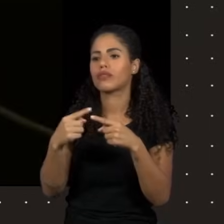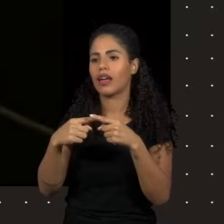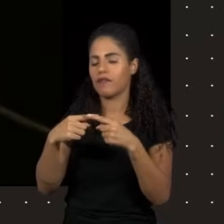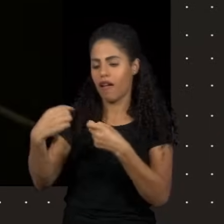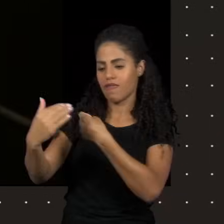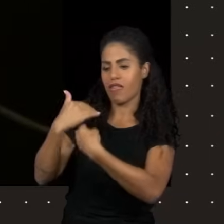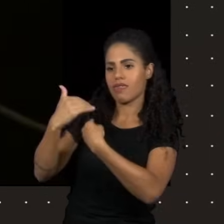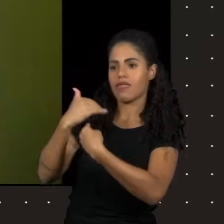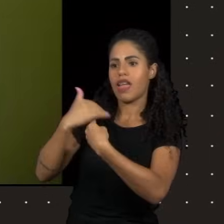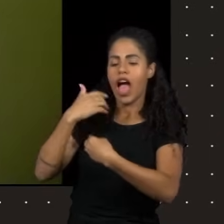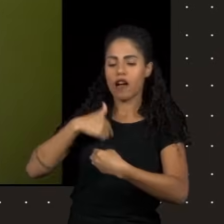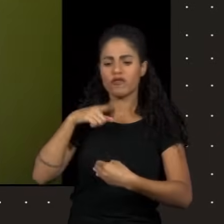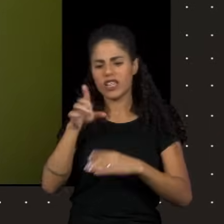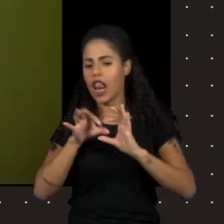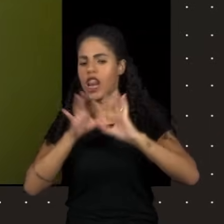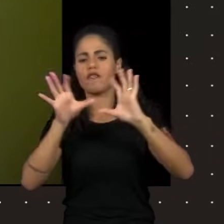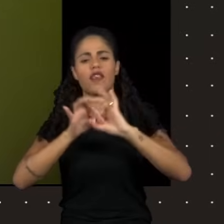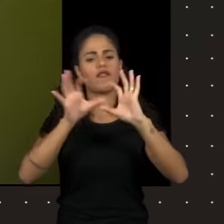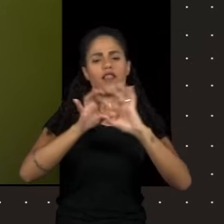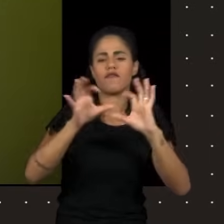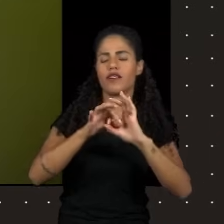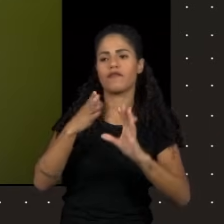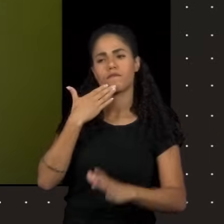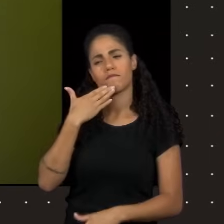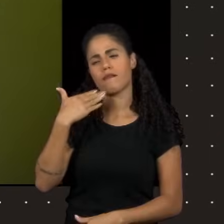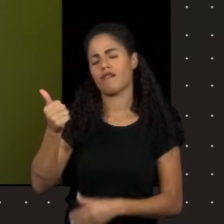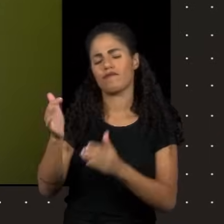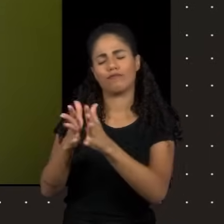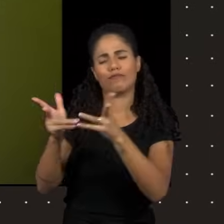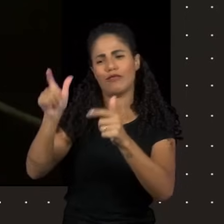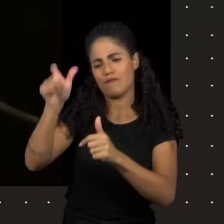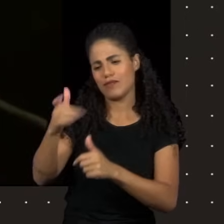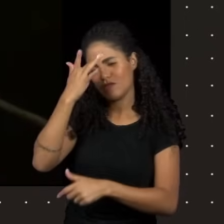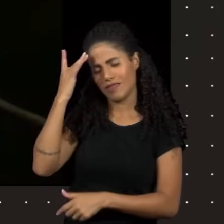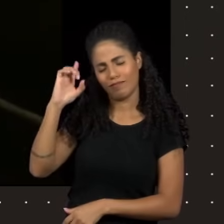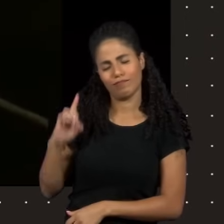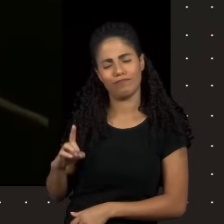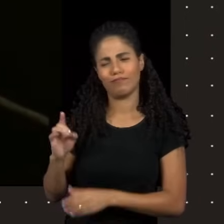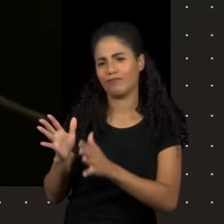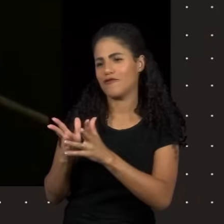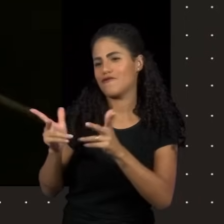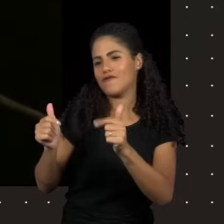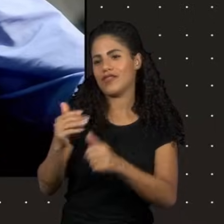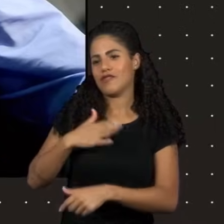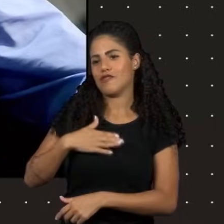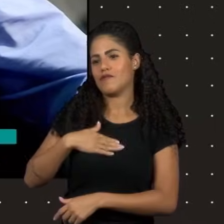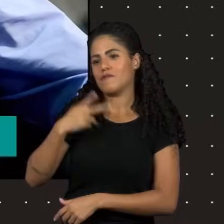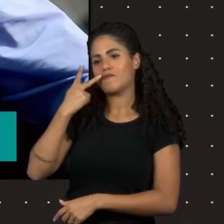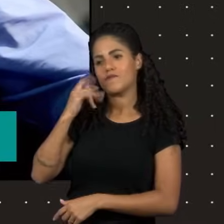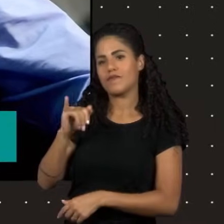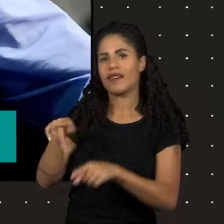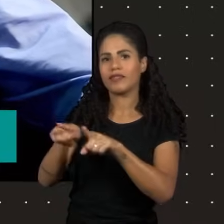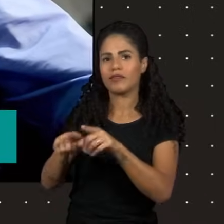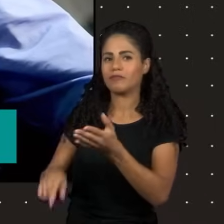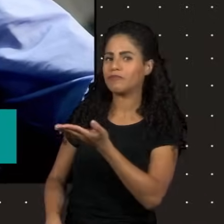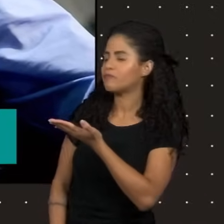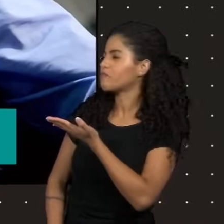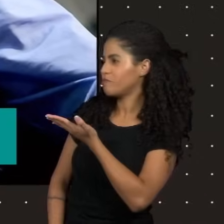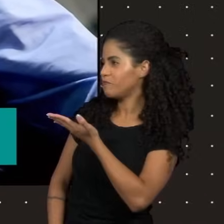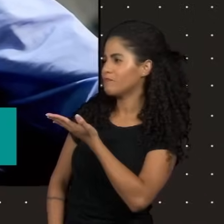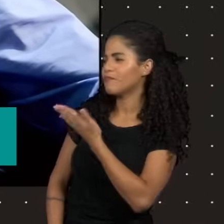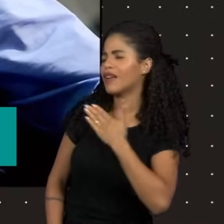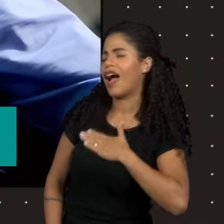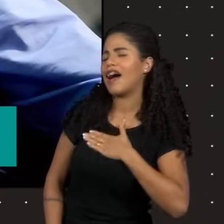dava liberdade para tudo. Maravilhoso. A Bu é meu pai, no teatro e em tudo, na vida.